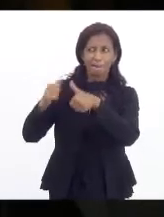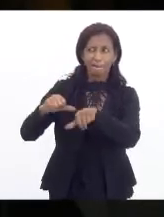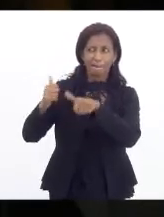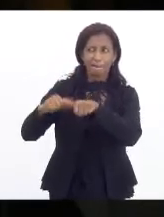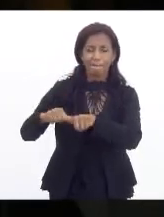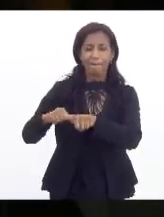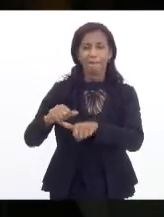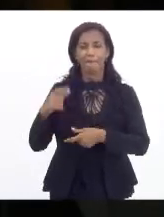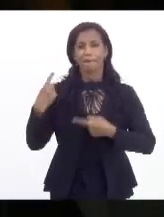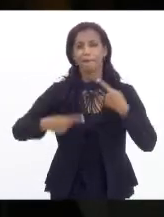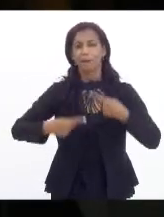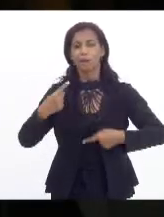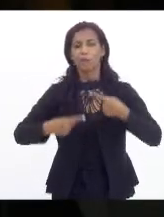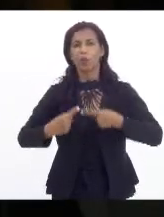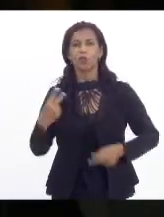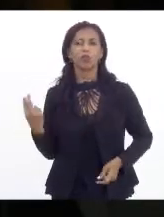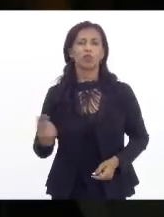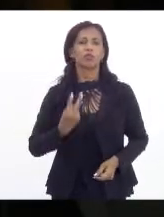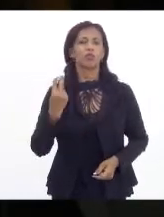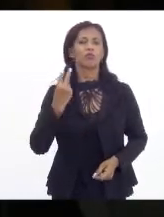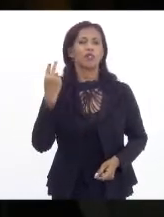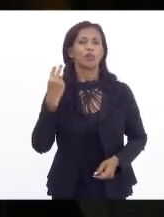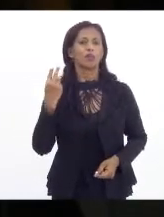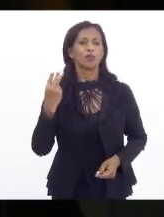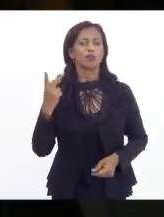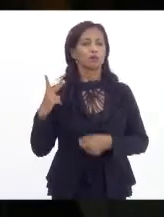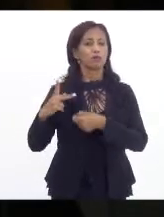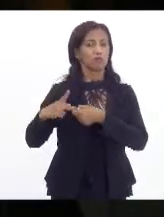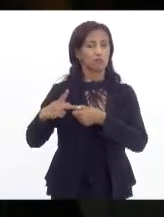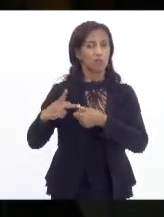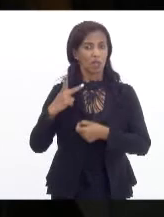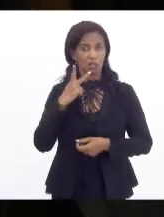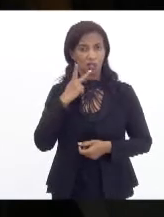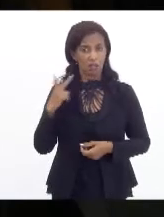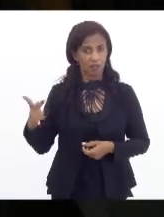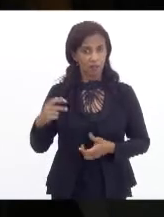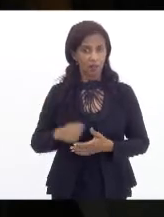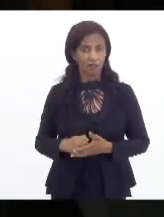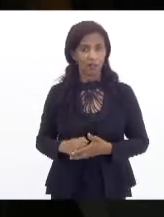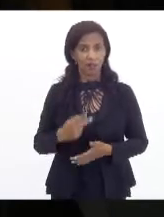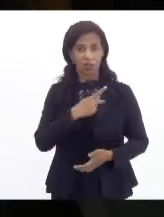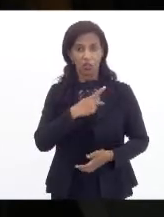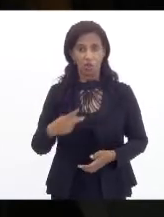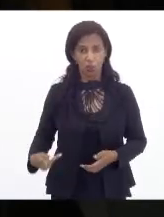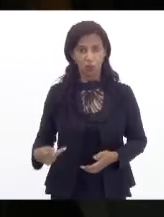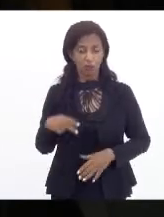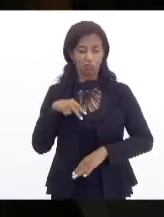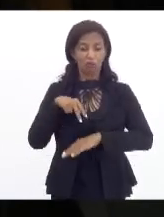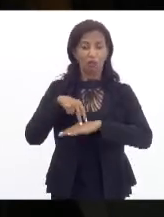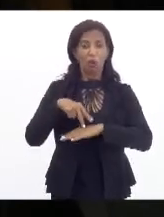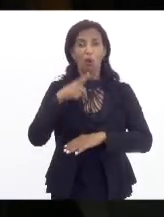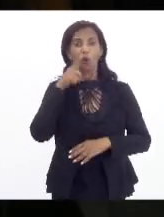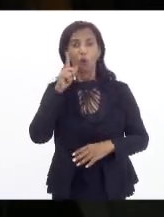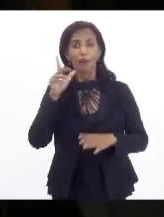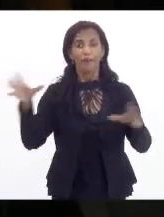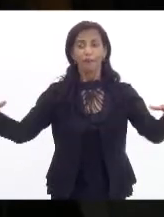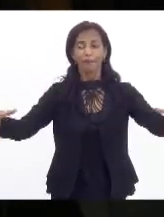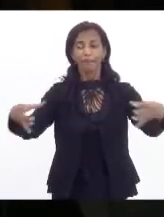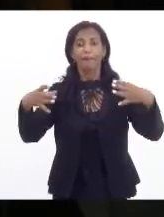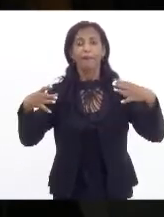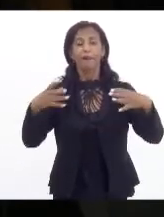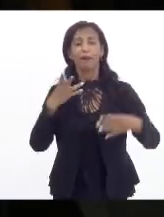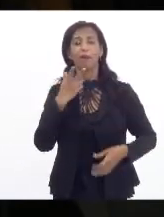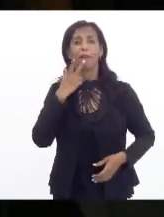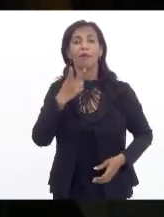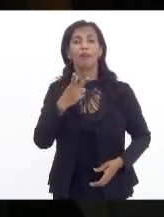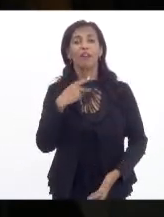política de preços da Petrobras. E dizia que o presidente da Petrobras veio a público ontem para dizer